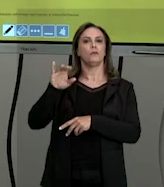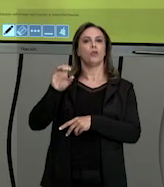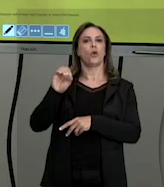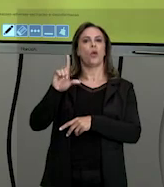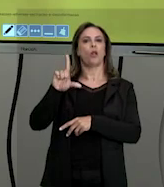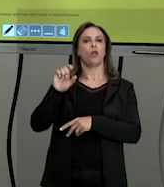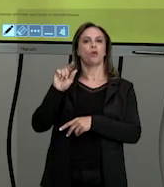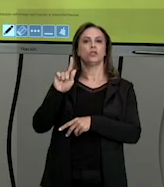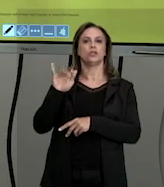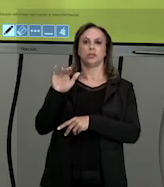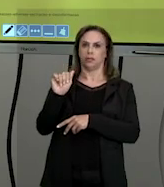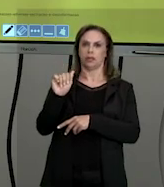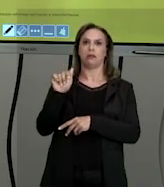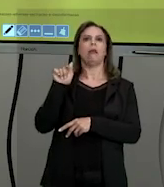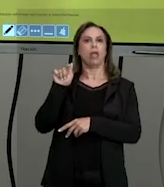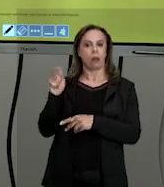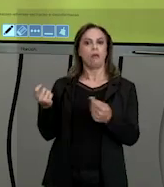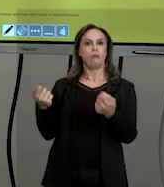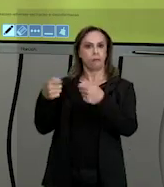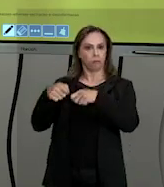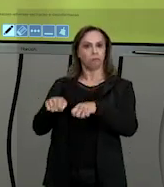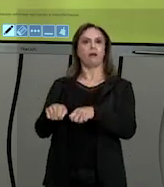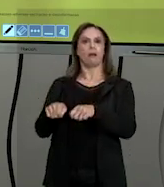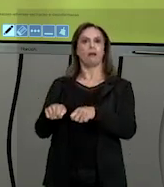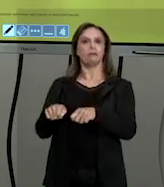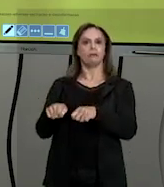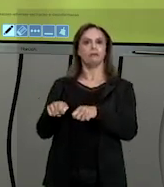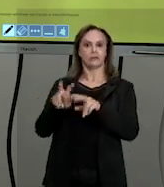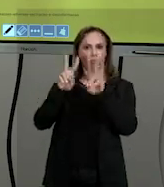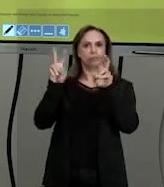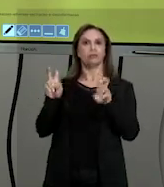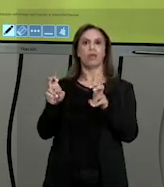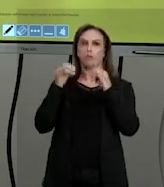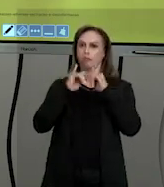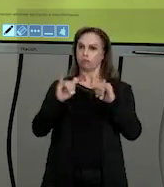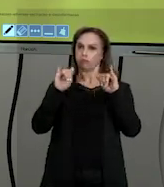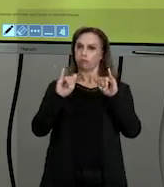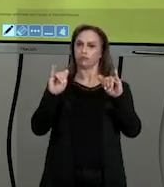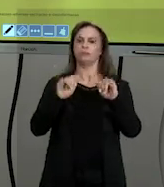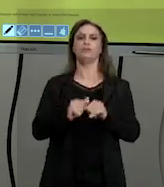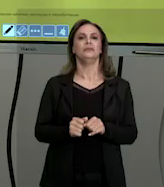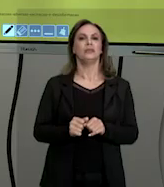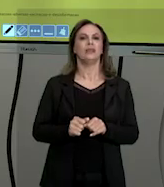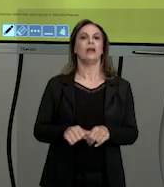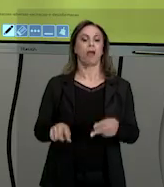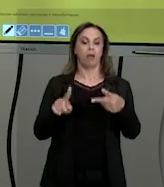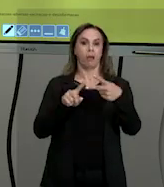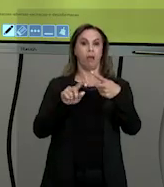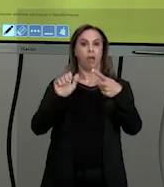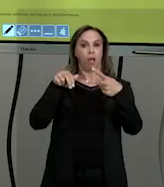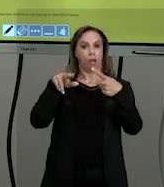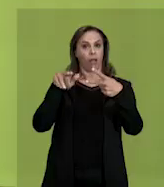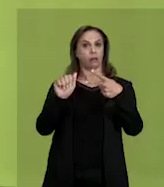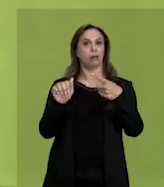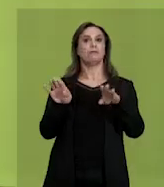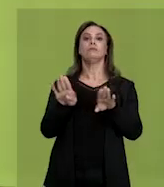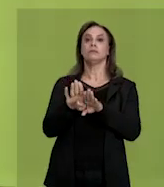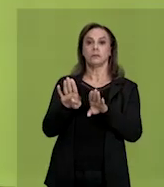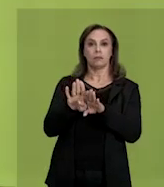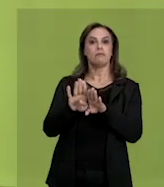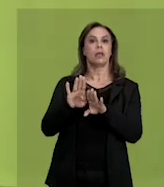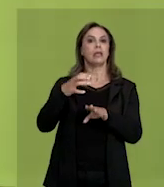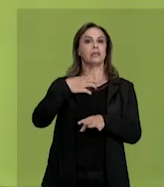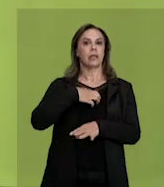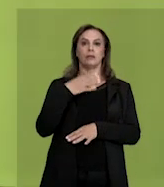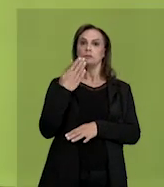o assunto, tá? E a Ana é a mesma coisa. Ela é licenciada em Ciências Biológicas, mestre e